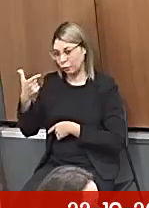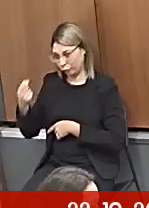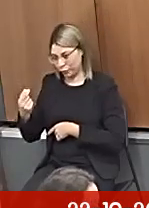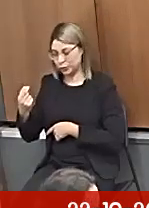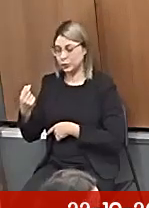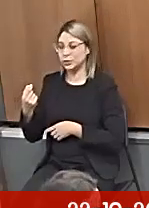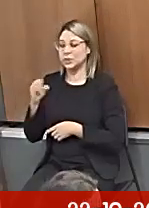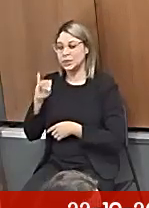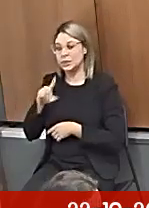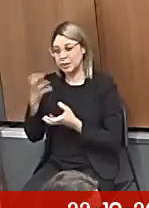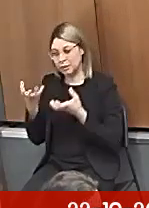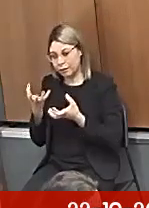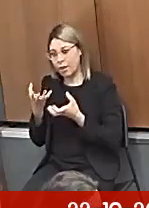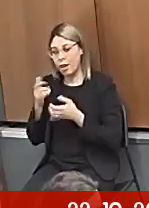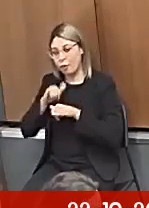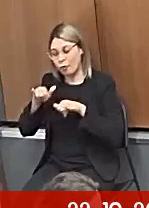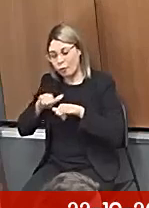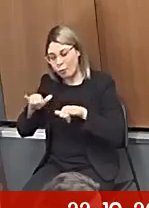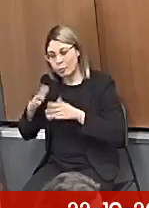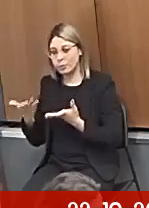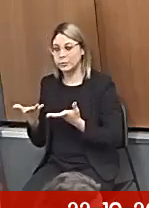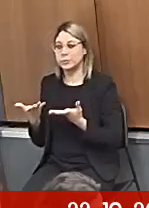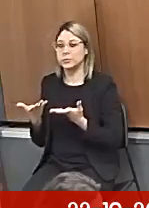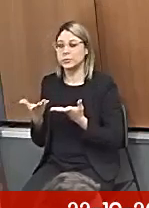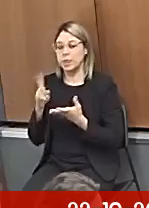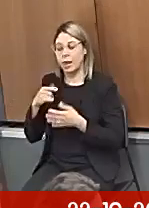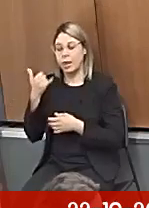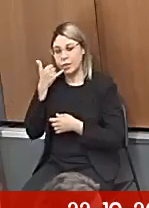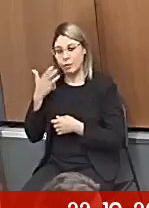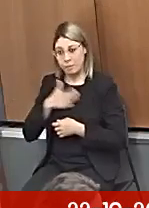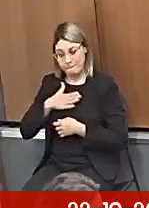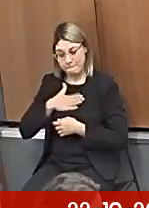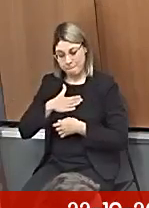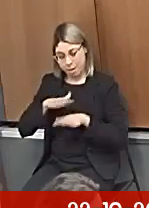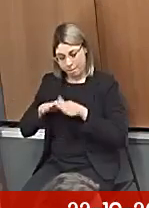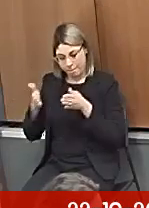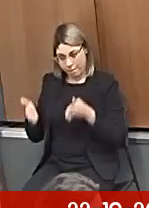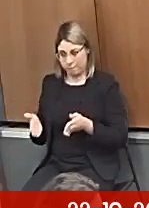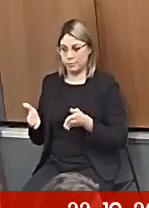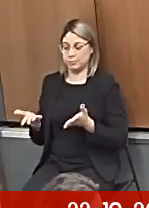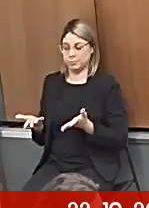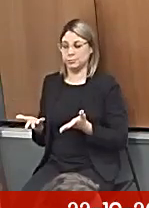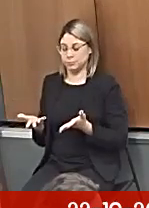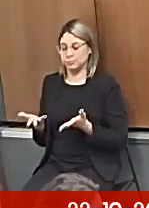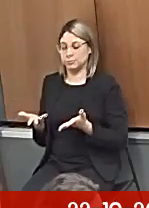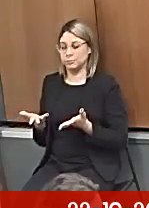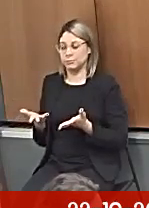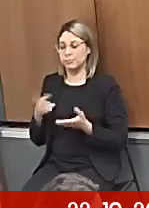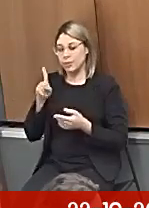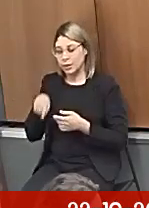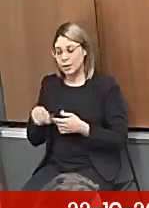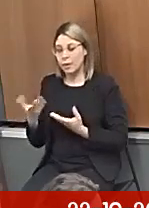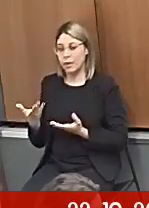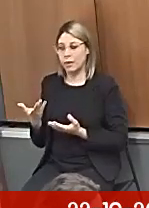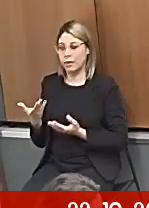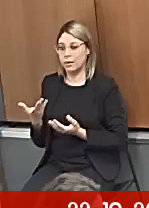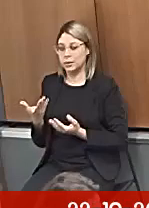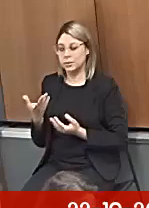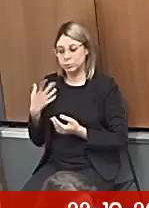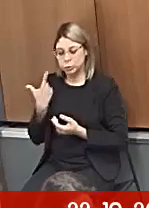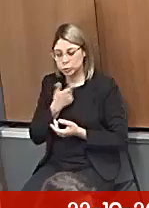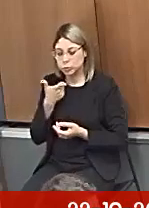3915-5120. Se vocês quiserem informação, esse é o telefone da minha mesa, e para a gente fazer